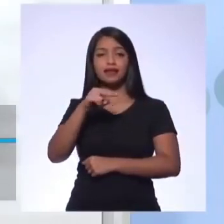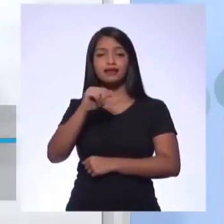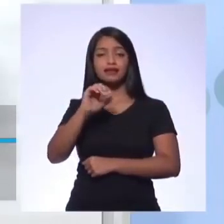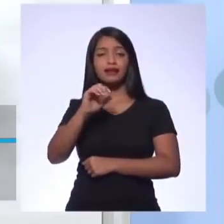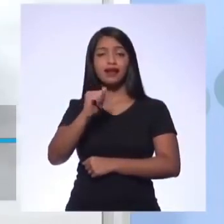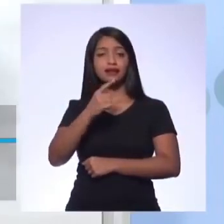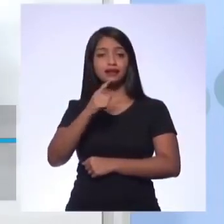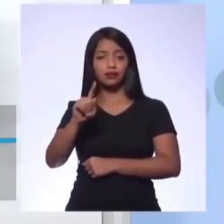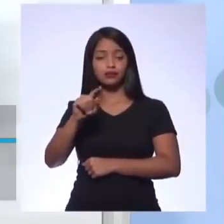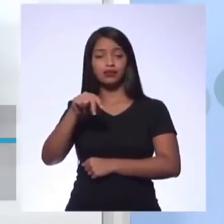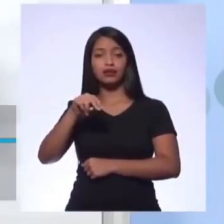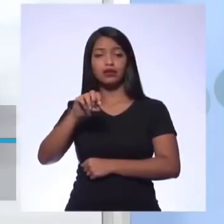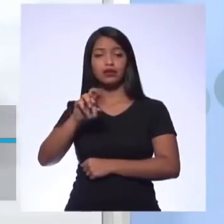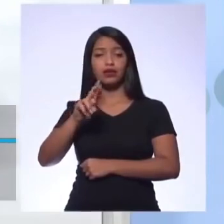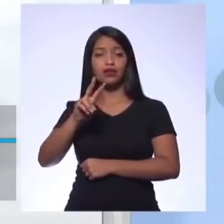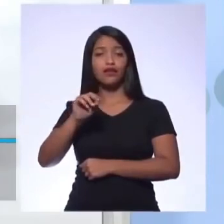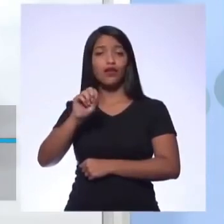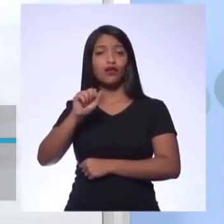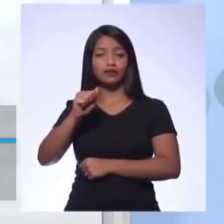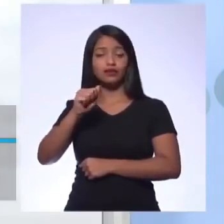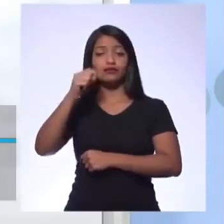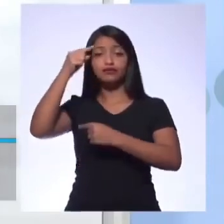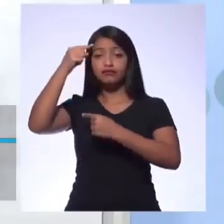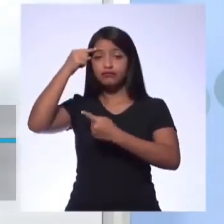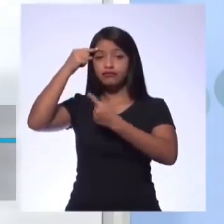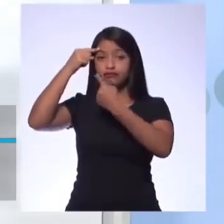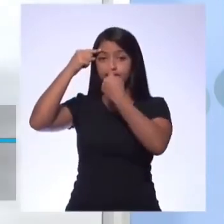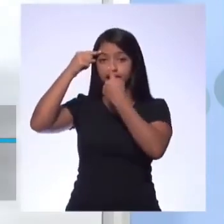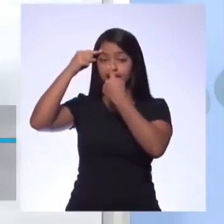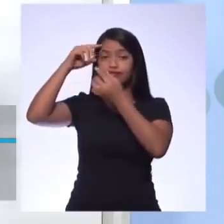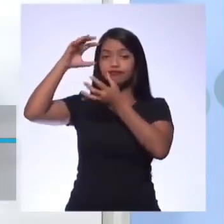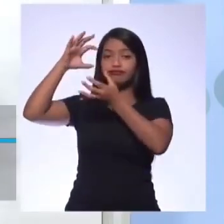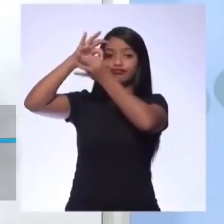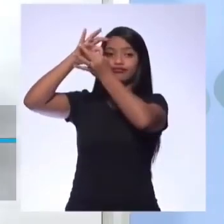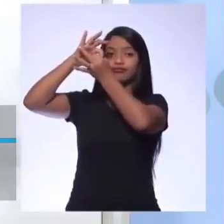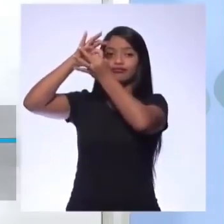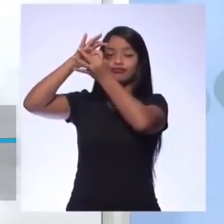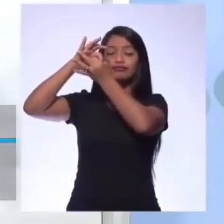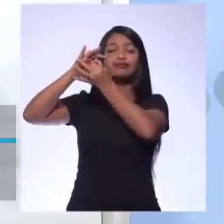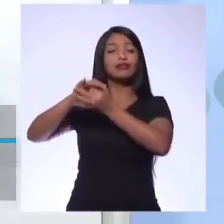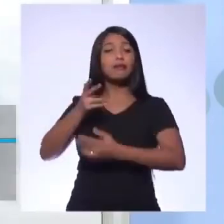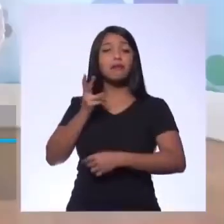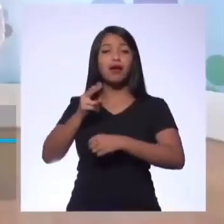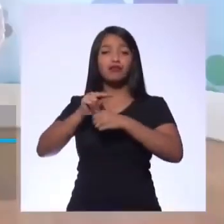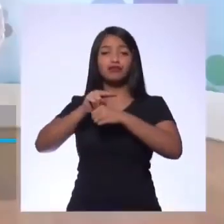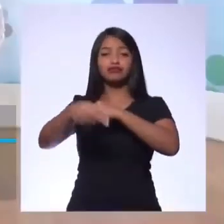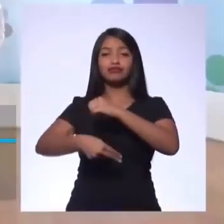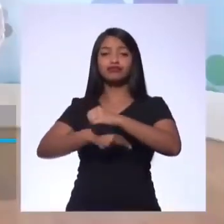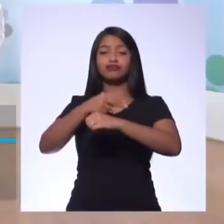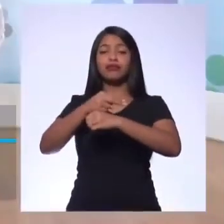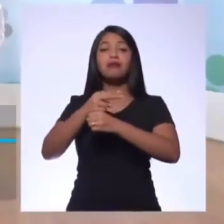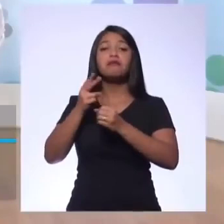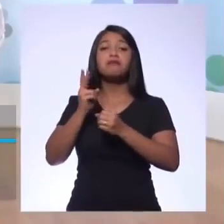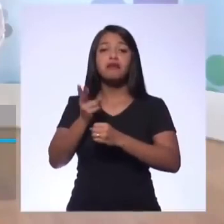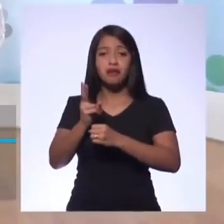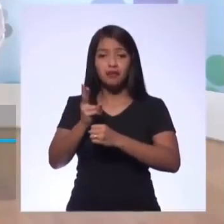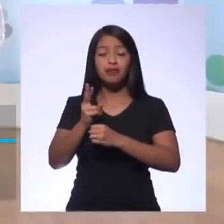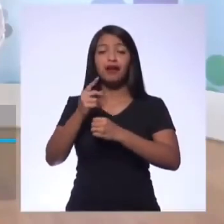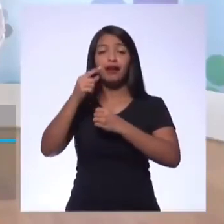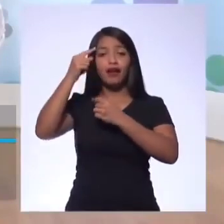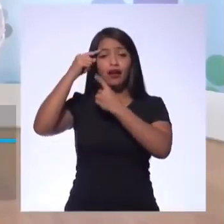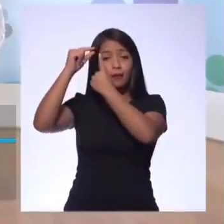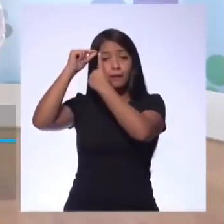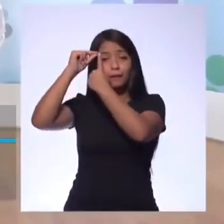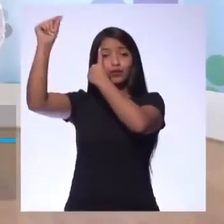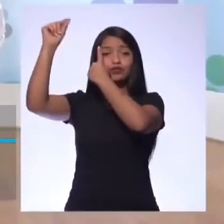nariz. Então, quando você puxa aqui, dá uma reação, porque é o mesmo neurônio que está ali, e aí você acaba espirrando. A mesma coisa com os pelinhos dentro do nariz.